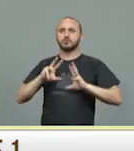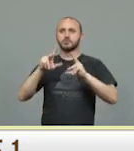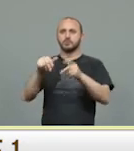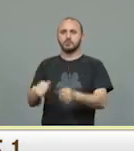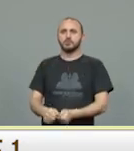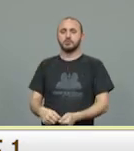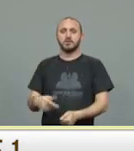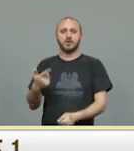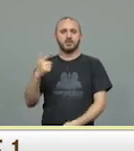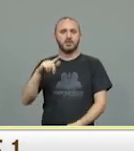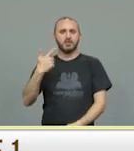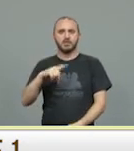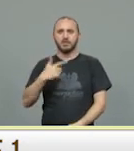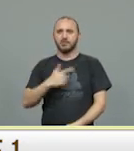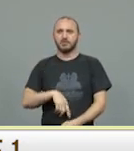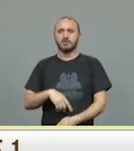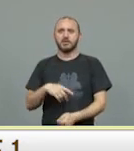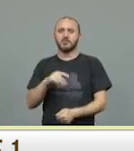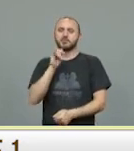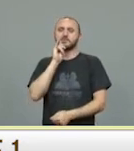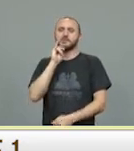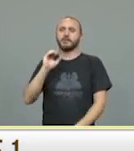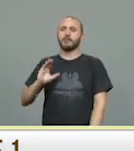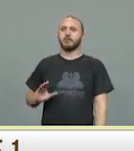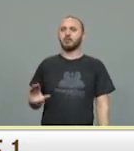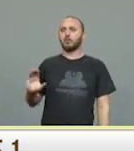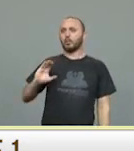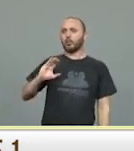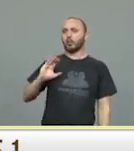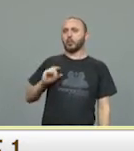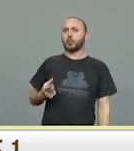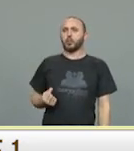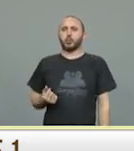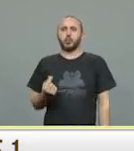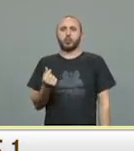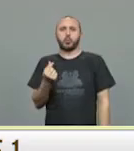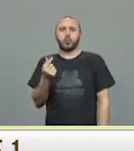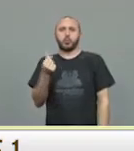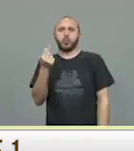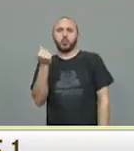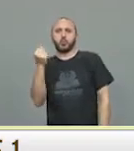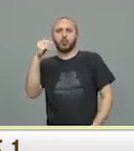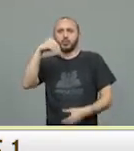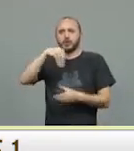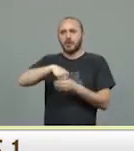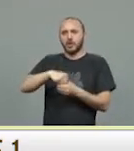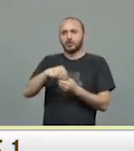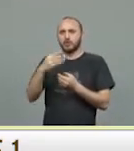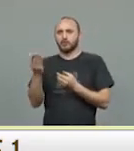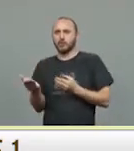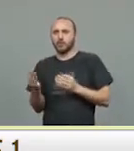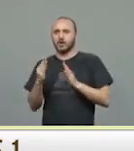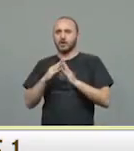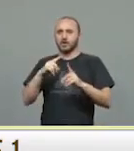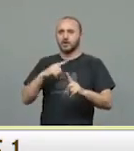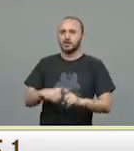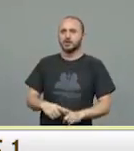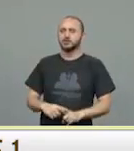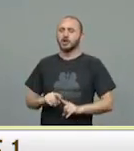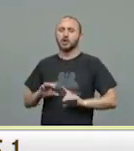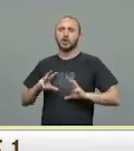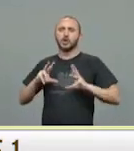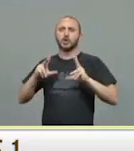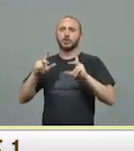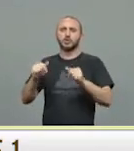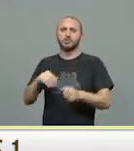aqui não existe classe social, não existe título dentro ou fora da igreja. Diante da morte, tudo